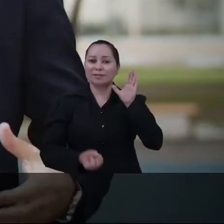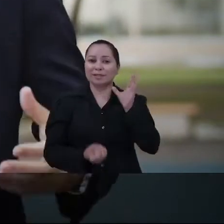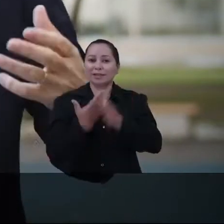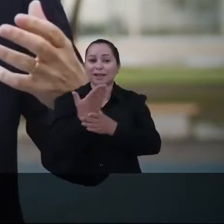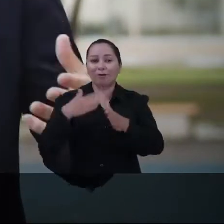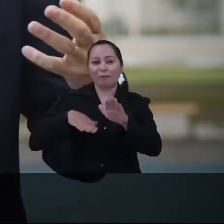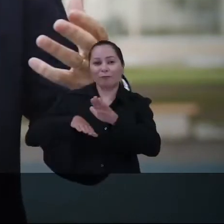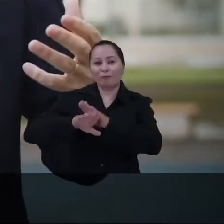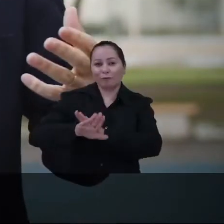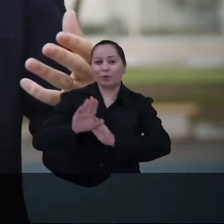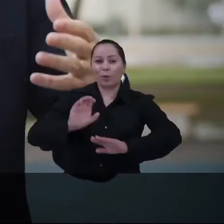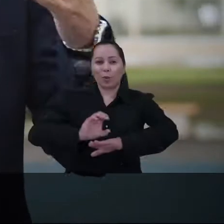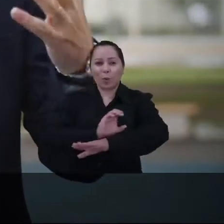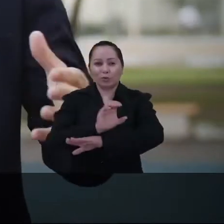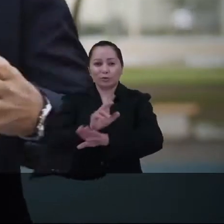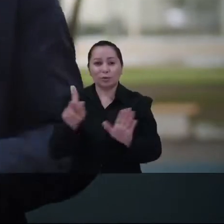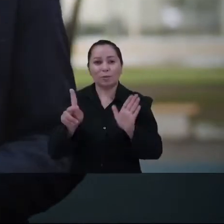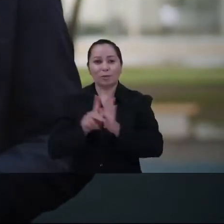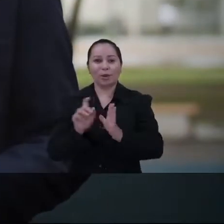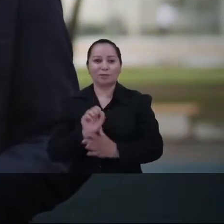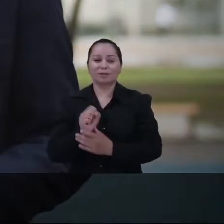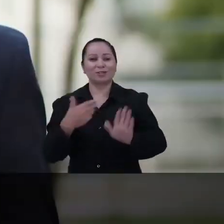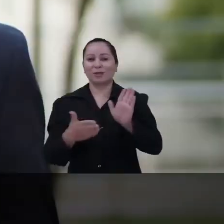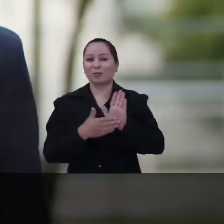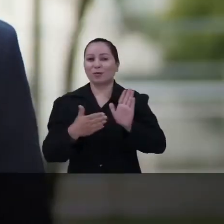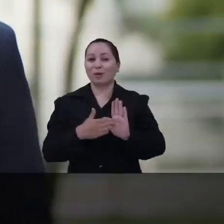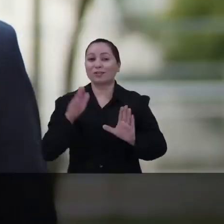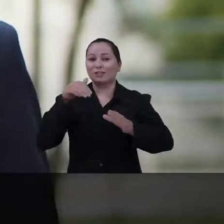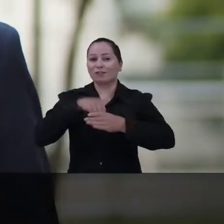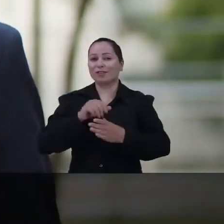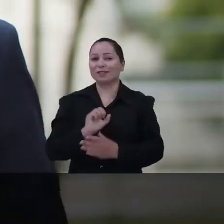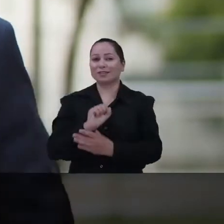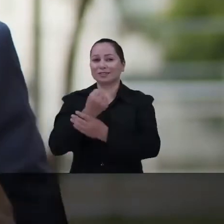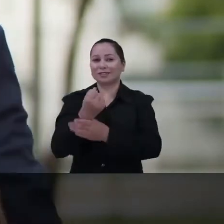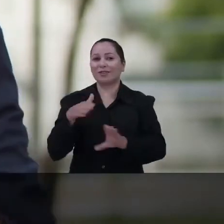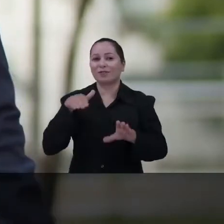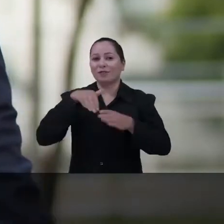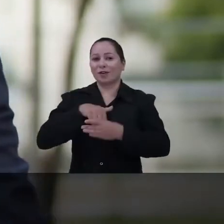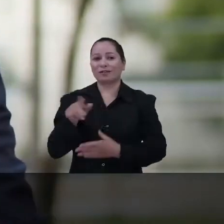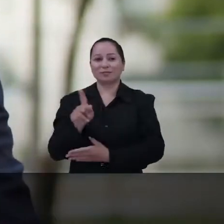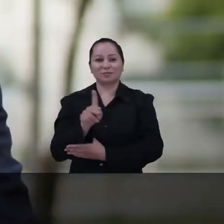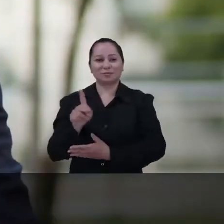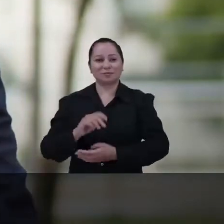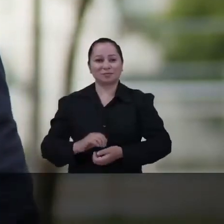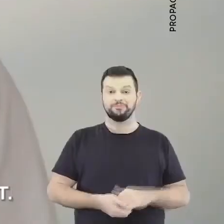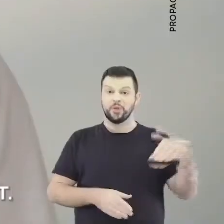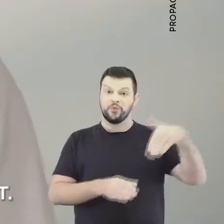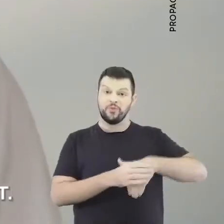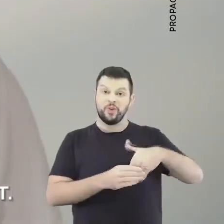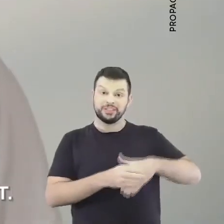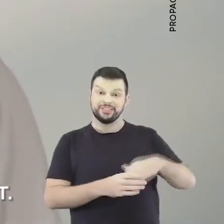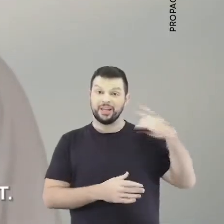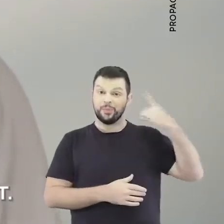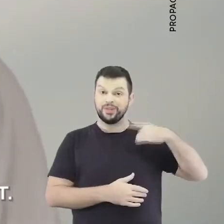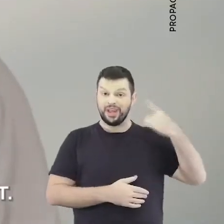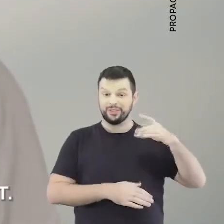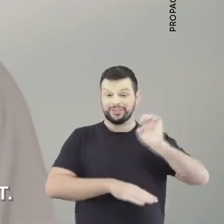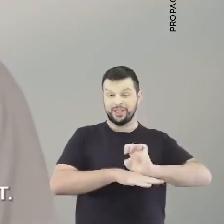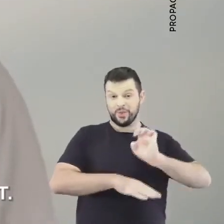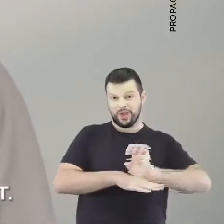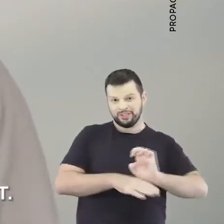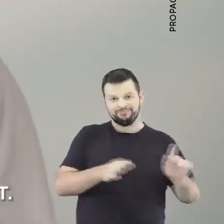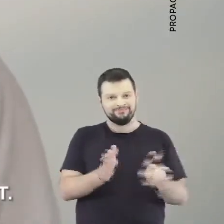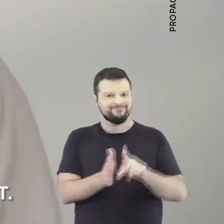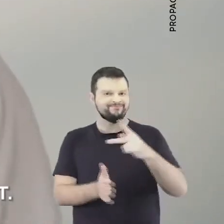do Fundo Constitucional da Segurança Pública. Vota na segurança, vota no professor. Vote nos deputados e